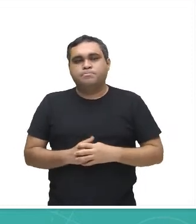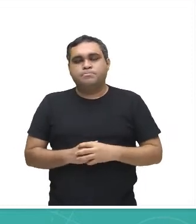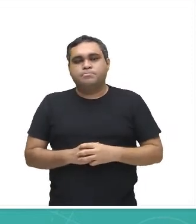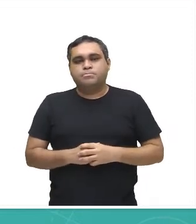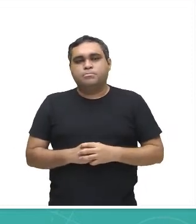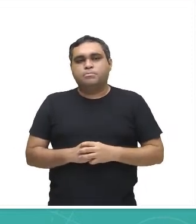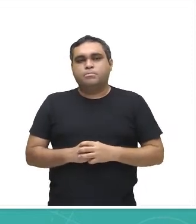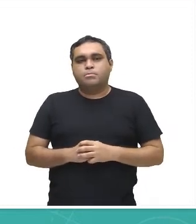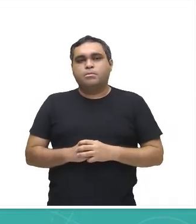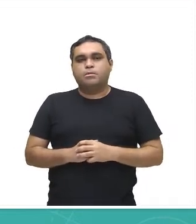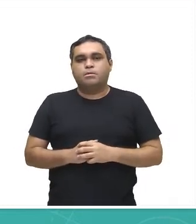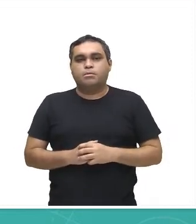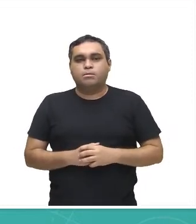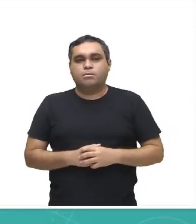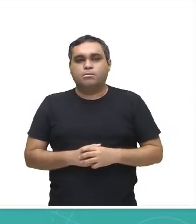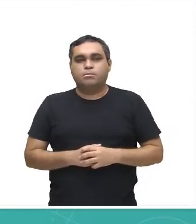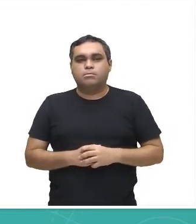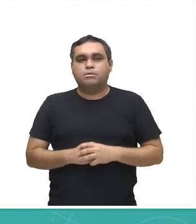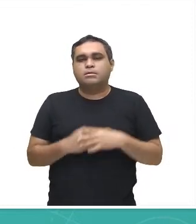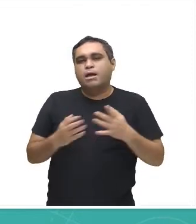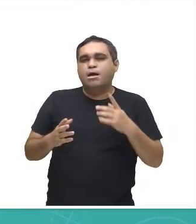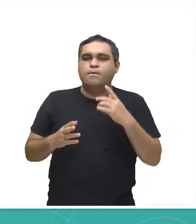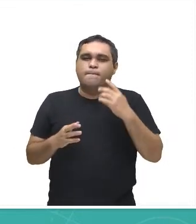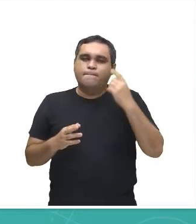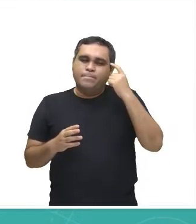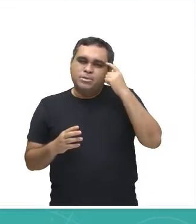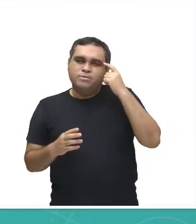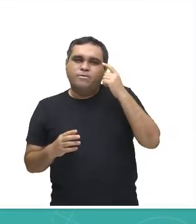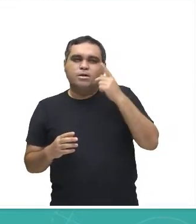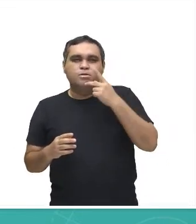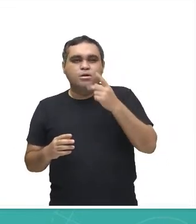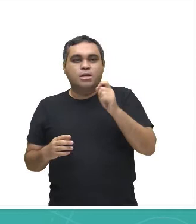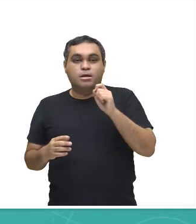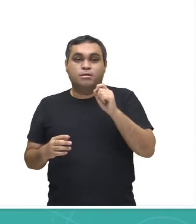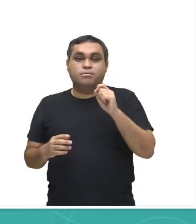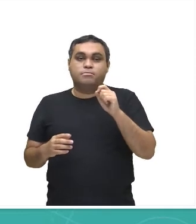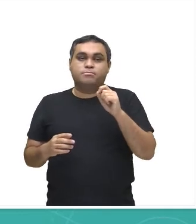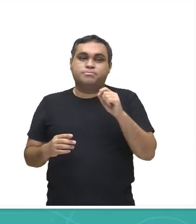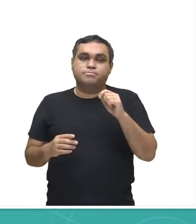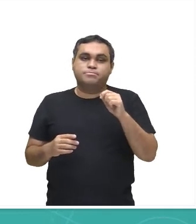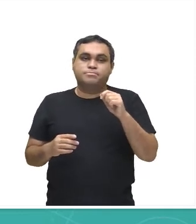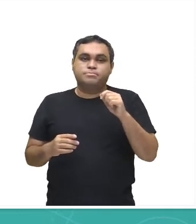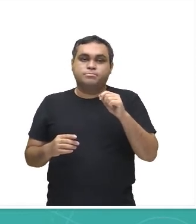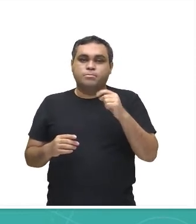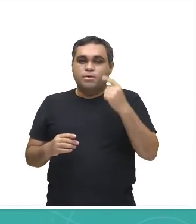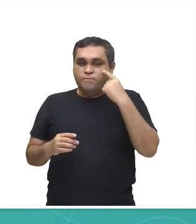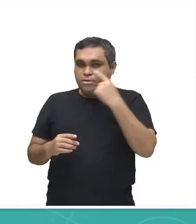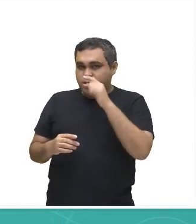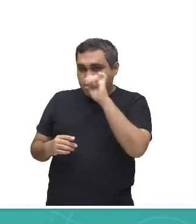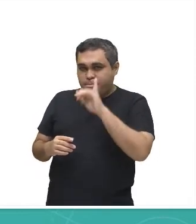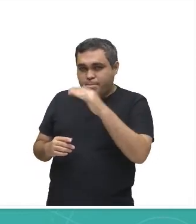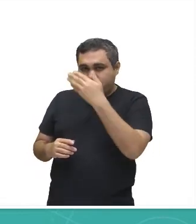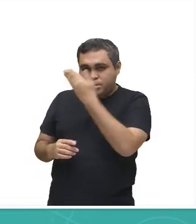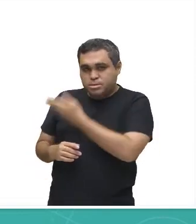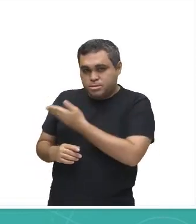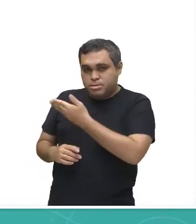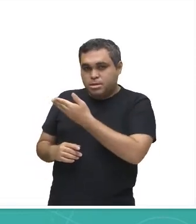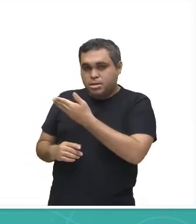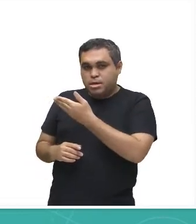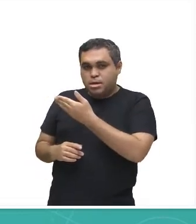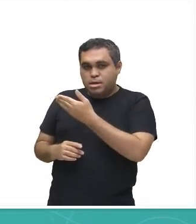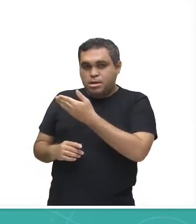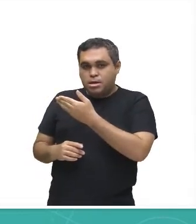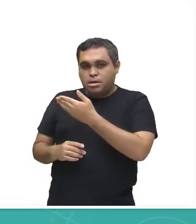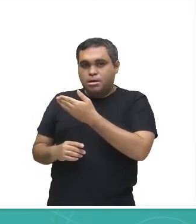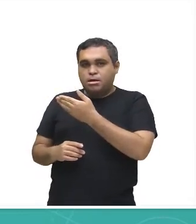sei diferenciar. Algumas pessoas dizem, por exemplo, aqui o first floor, aqui vocês observem na imagem que é no primeiro piso, não é no